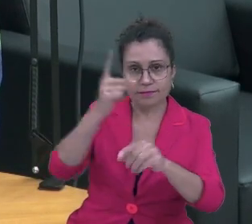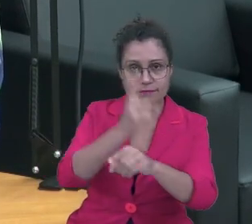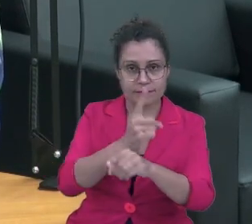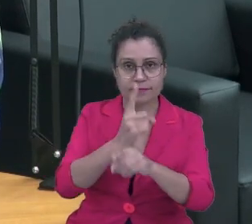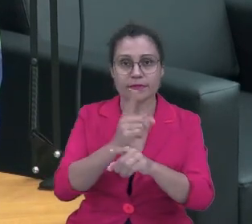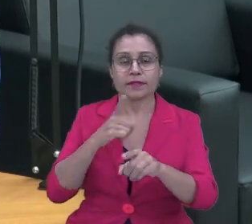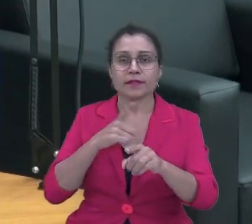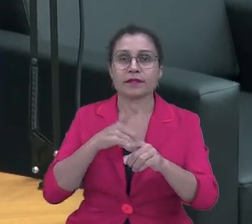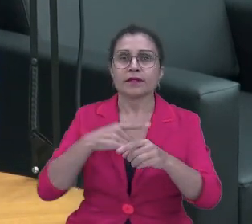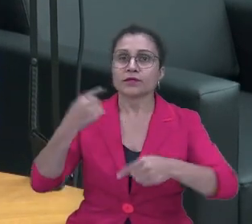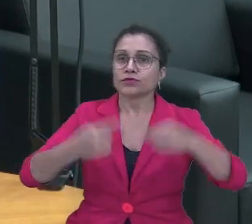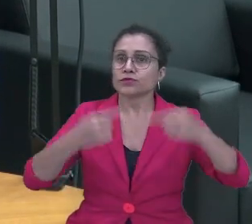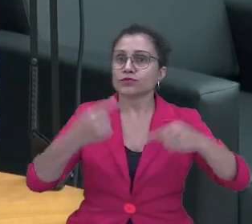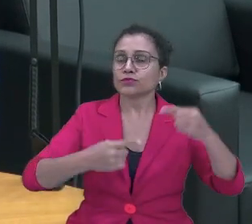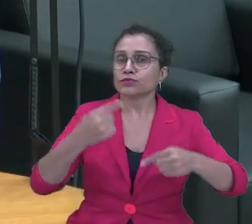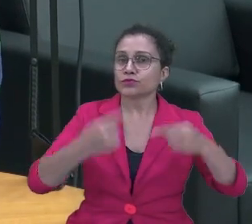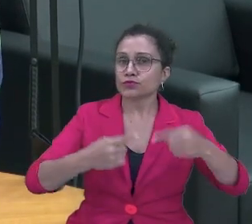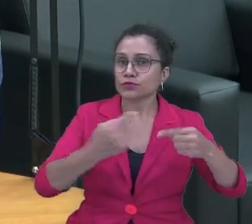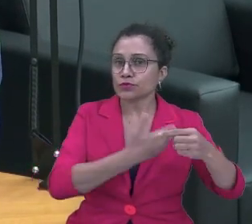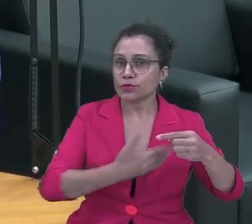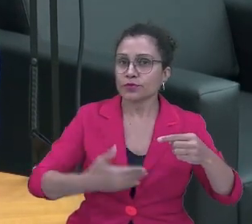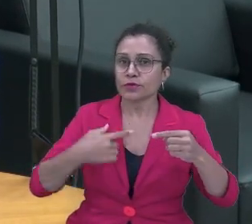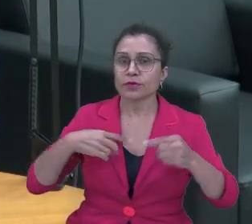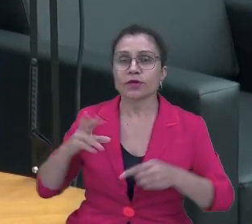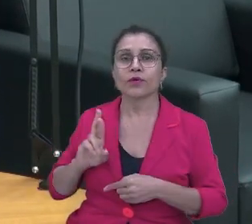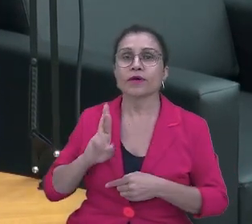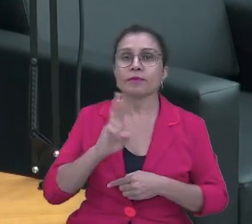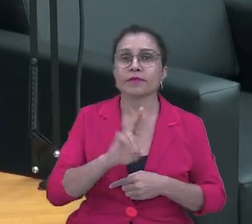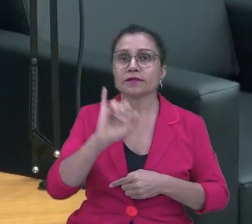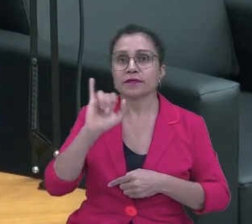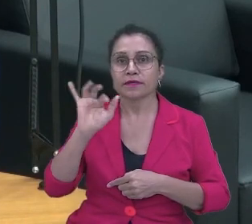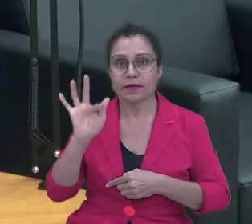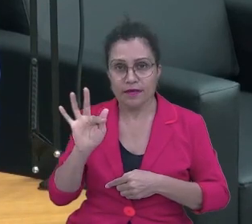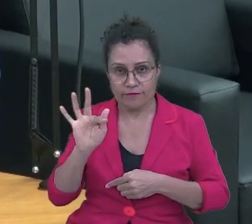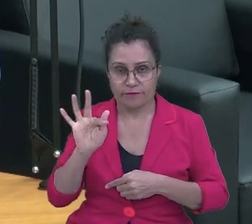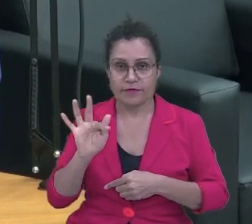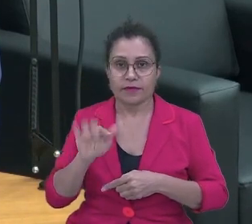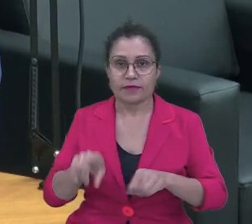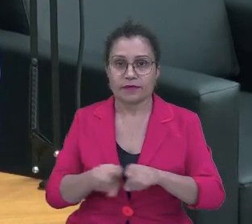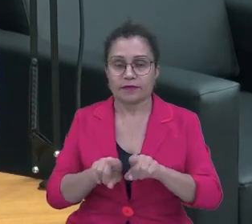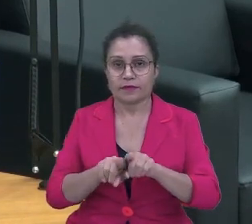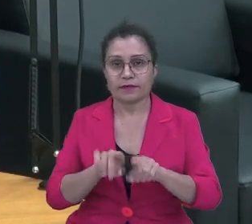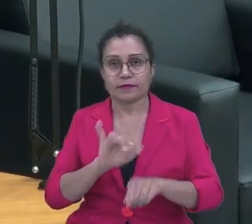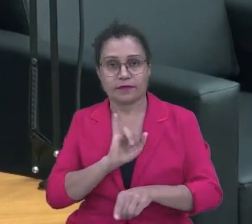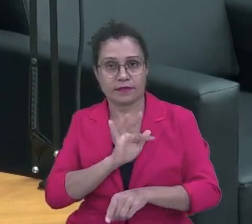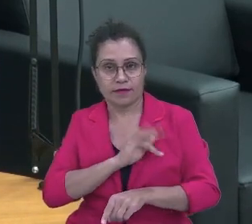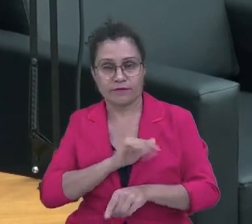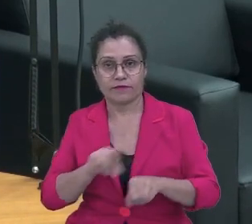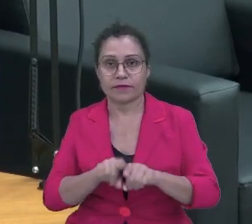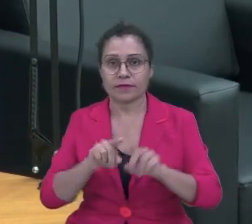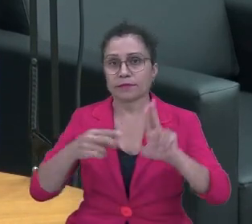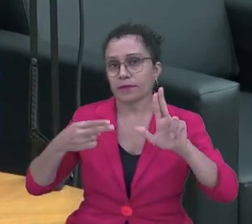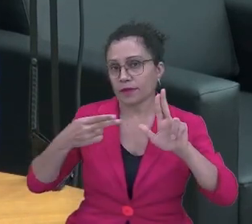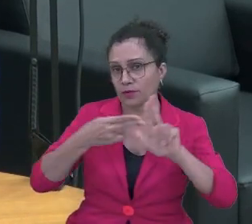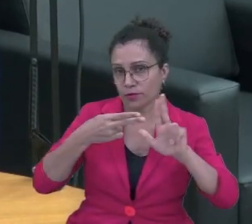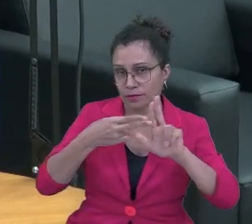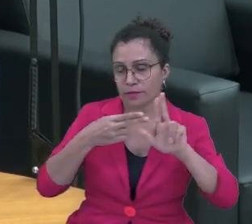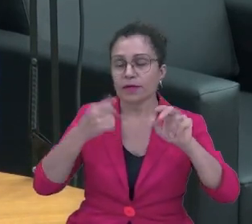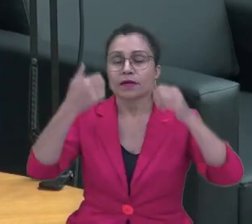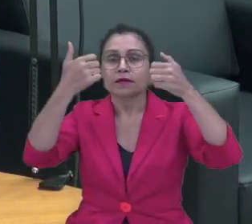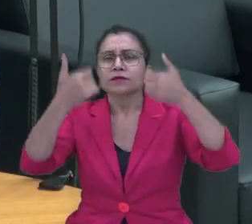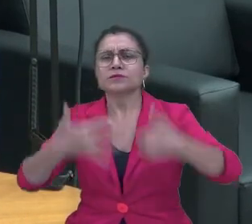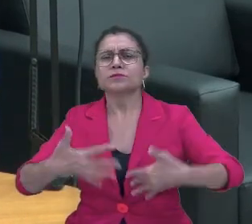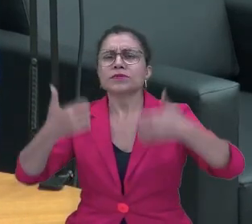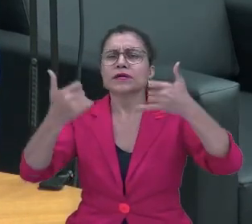participação de 3 grandes instituições públicas, que eu represento: o Instituto Federal, e FMT, o FMT e a UNEMAT, para a gente falar de